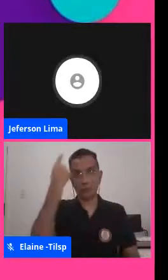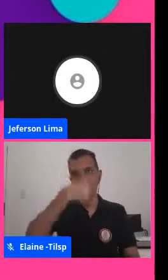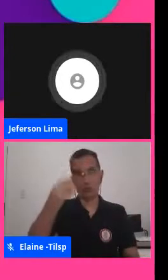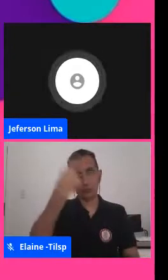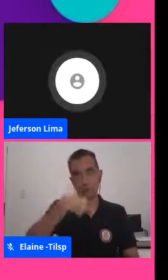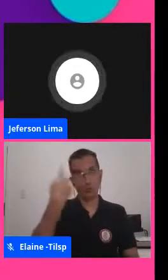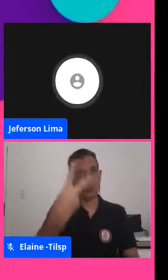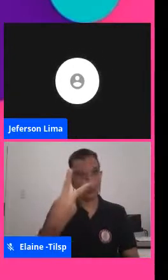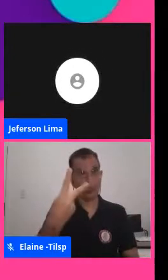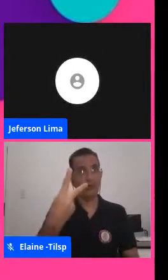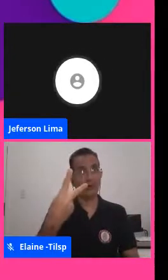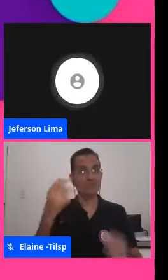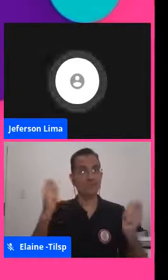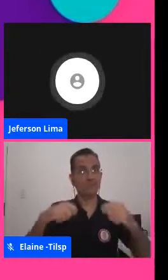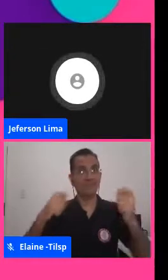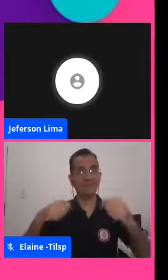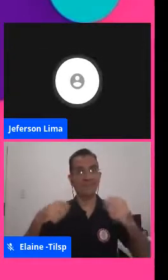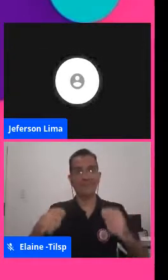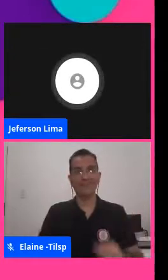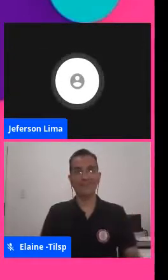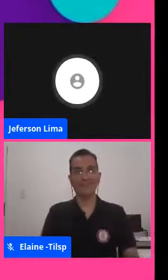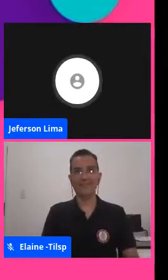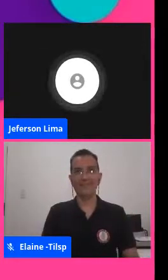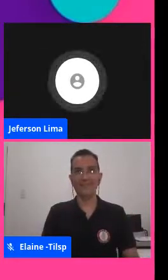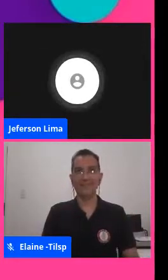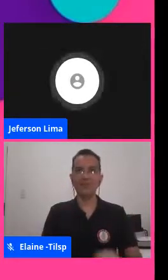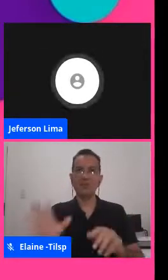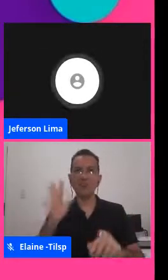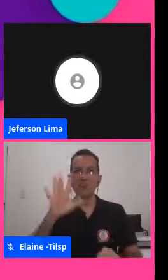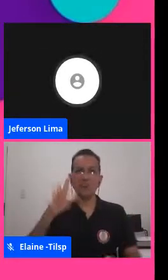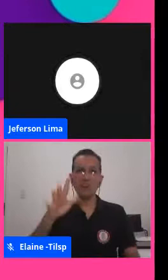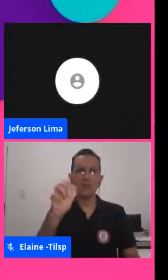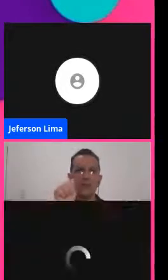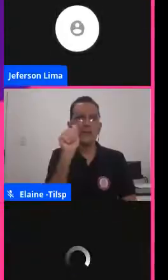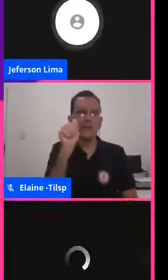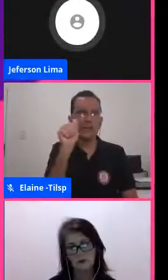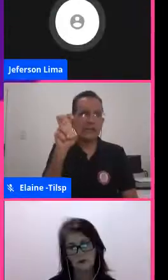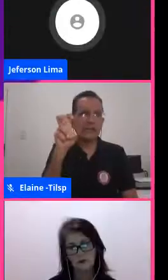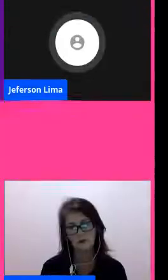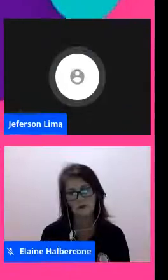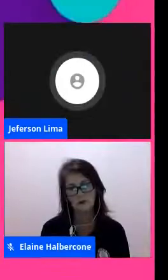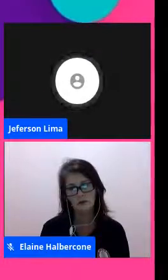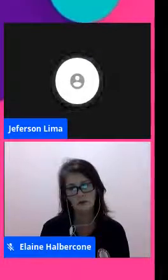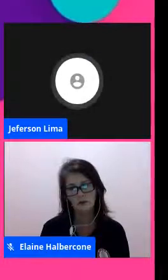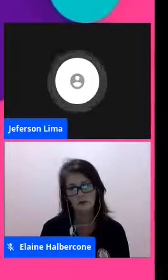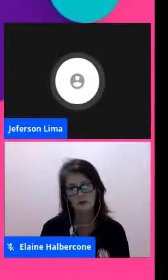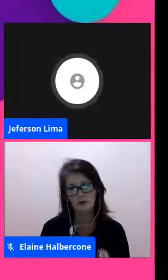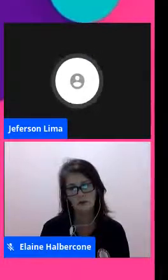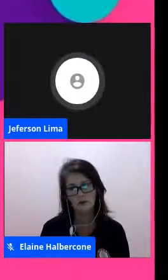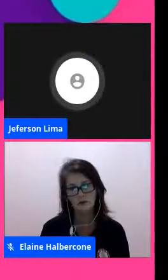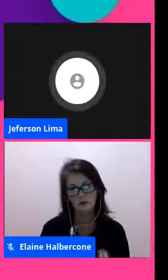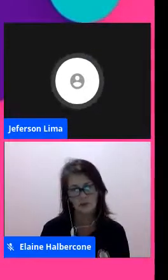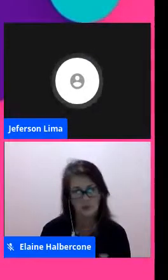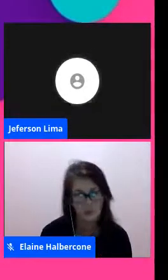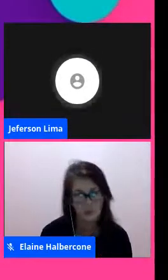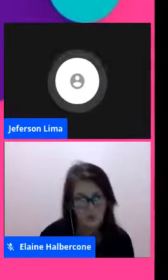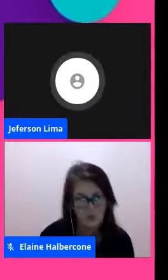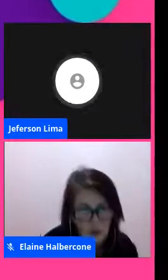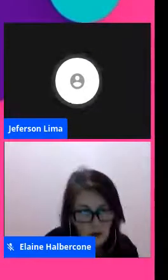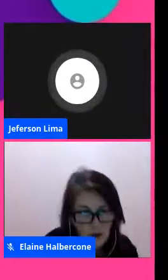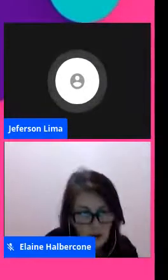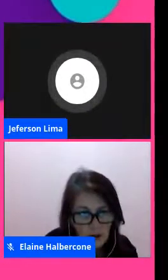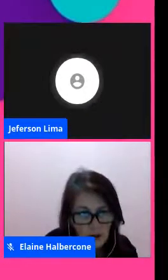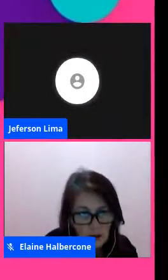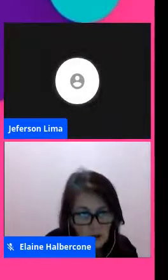volta das 22 horas. Eu vou deixar mais ou menos uns 15 minutinhos só para perguntas. E a partir do